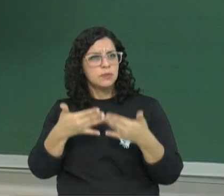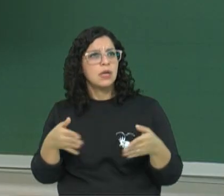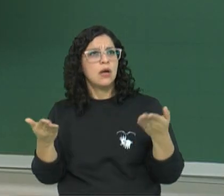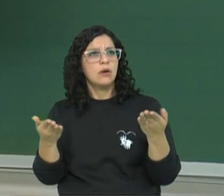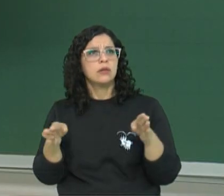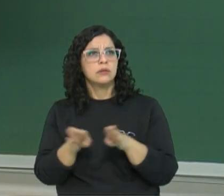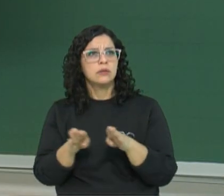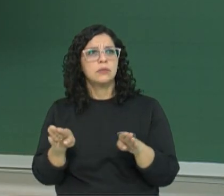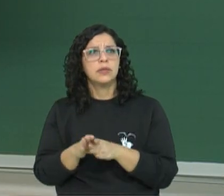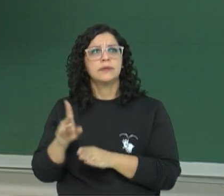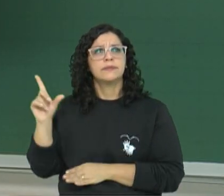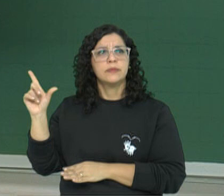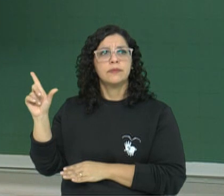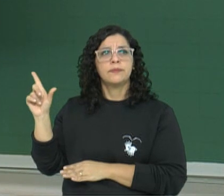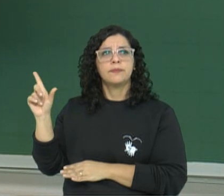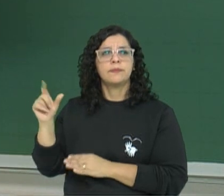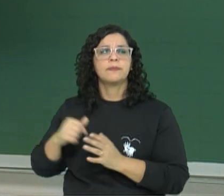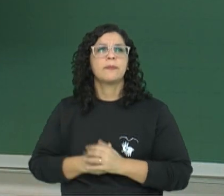aí.